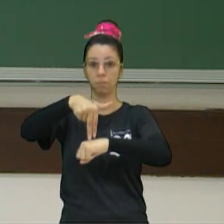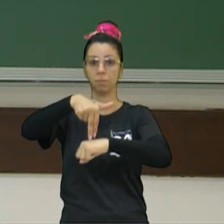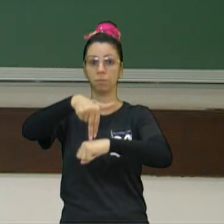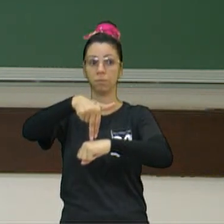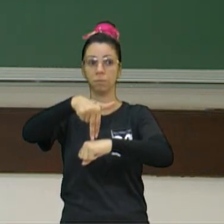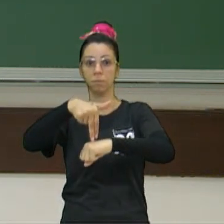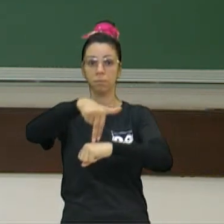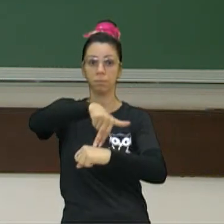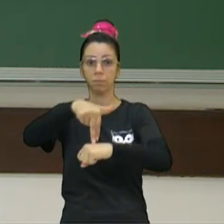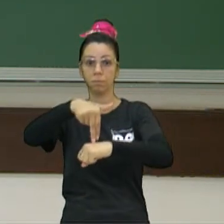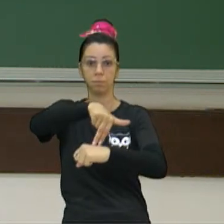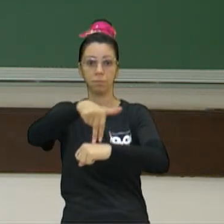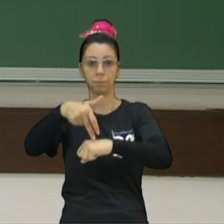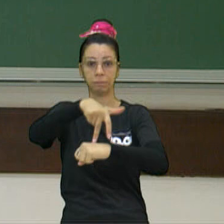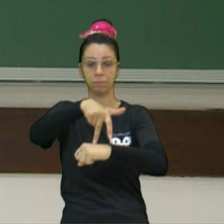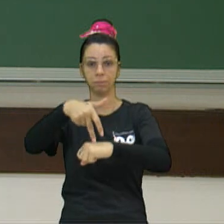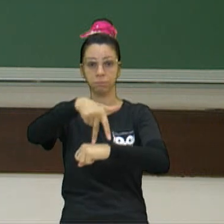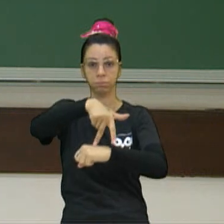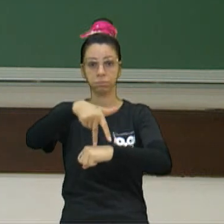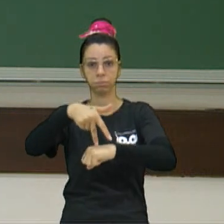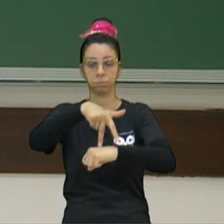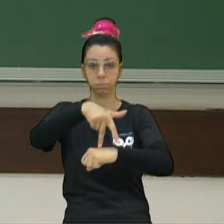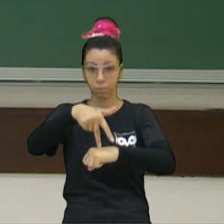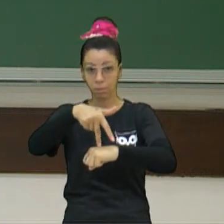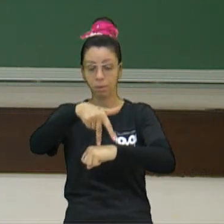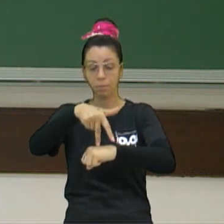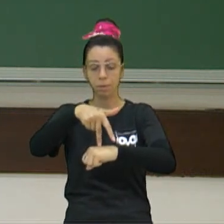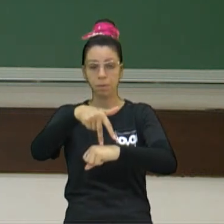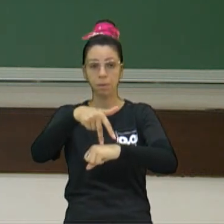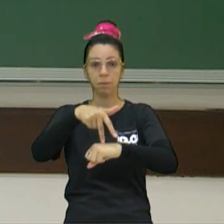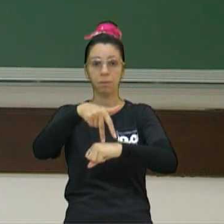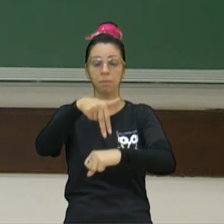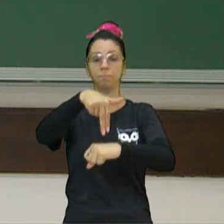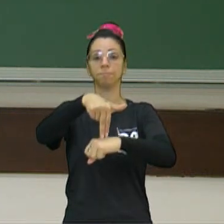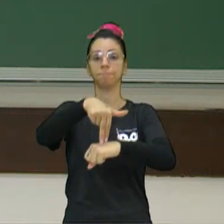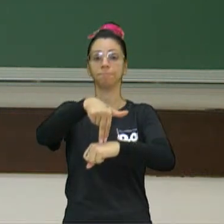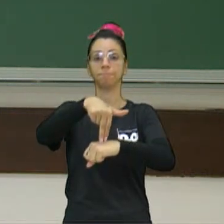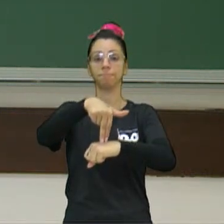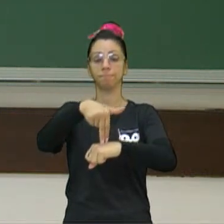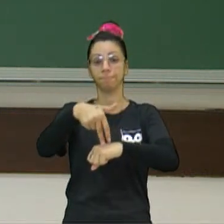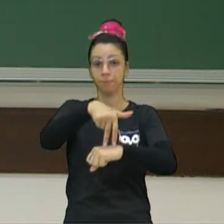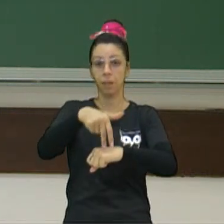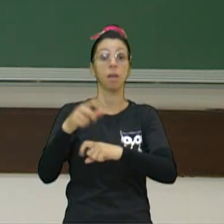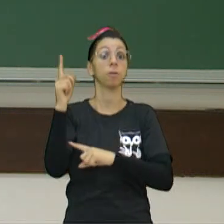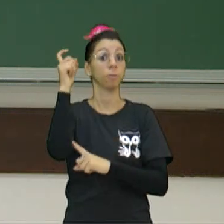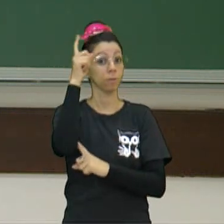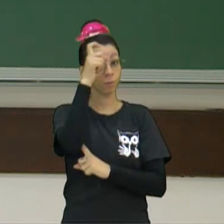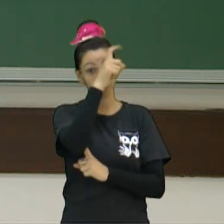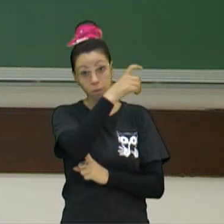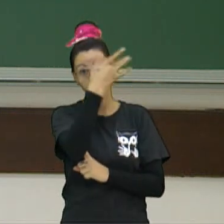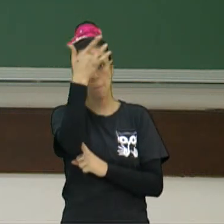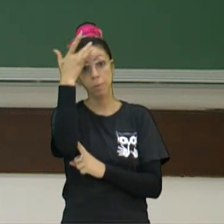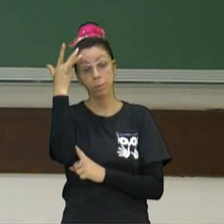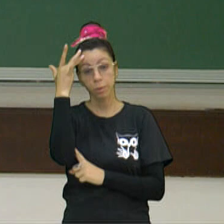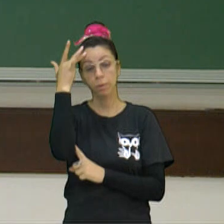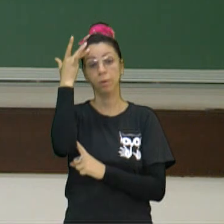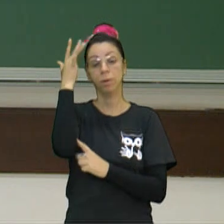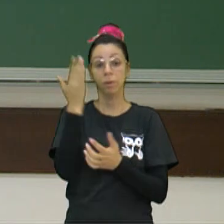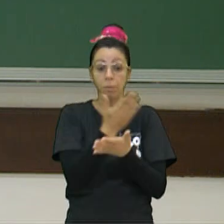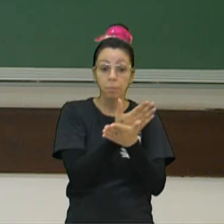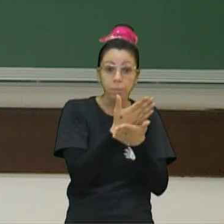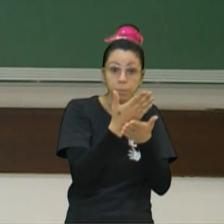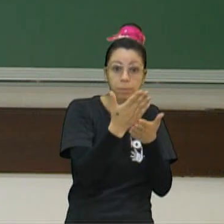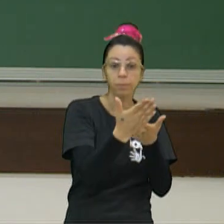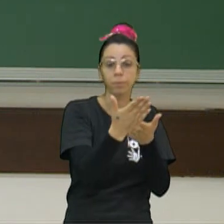cima da bola e tenta achar um ponto de equilíbrio para ficar em cima dela. É algo bastante difícil para pessoas que estão iniciando